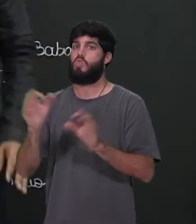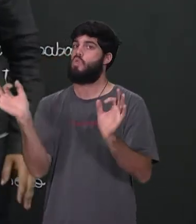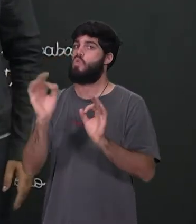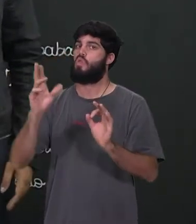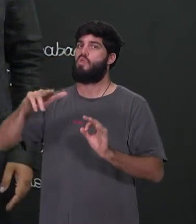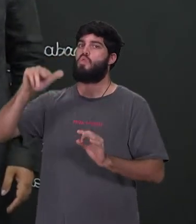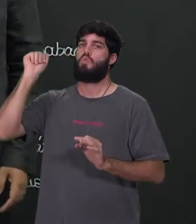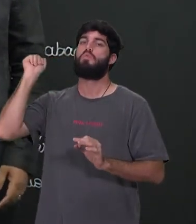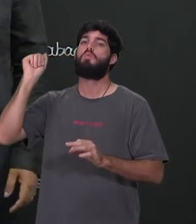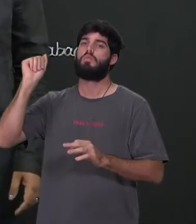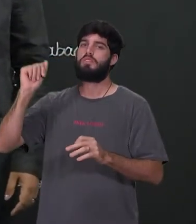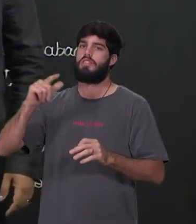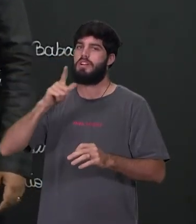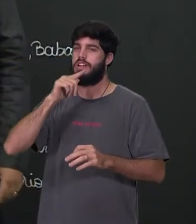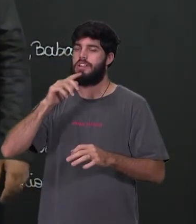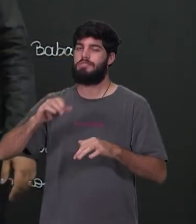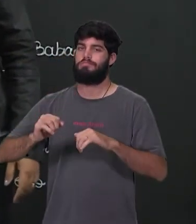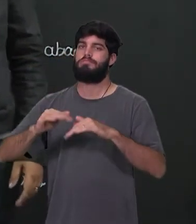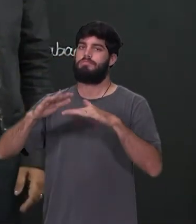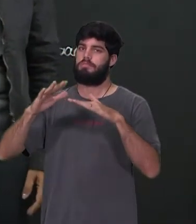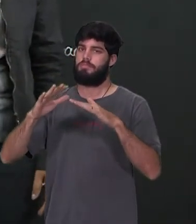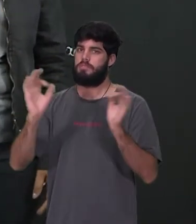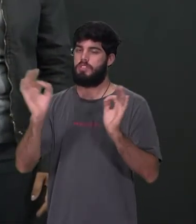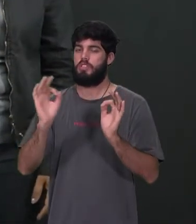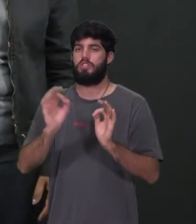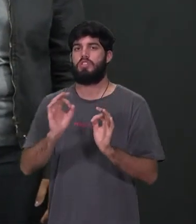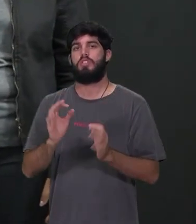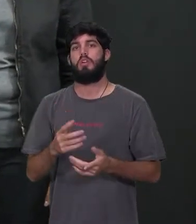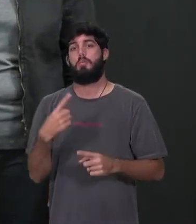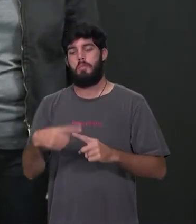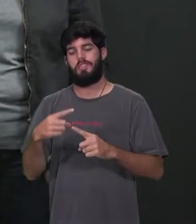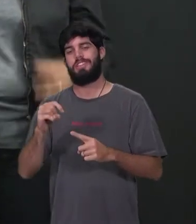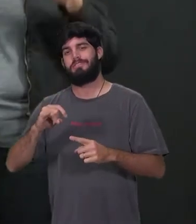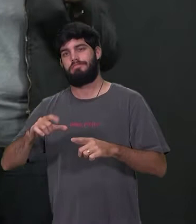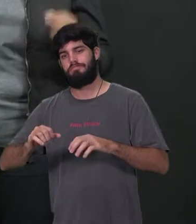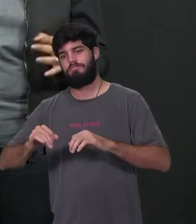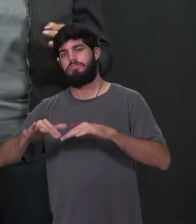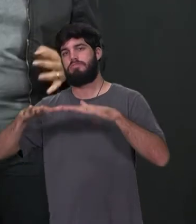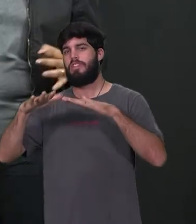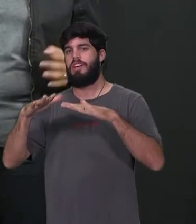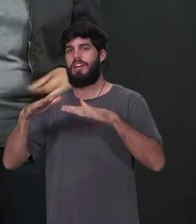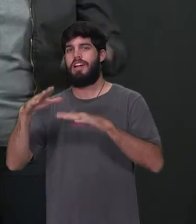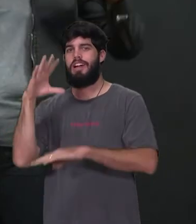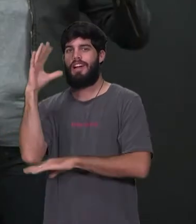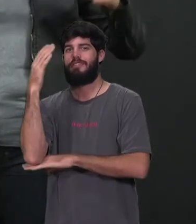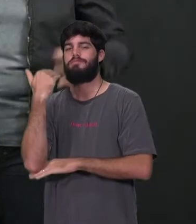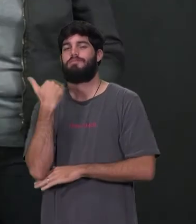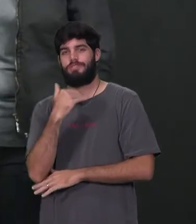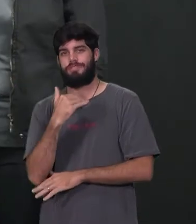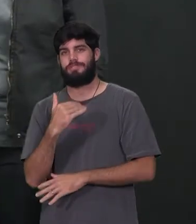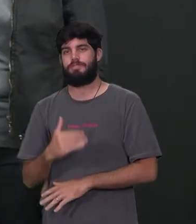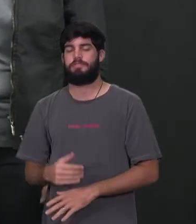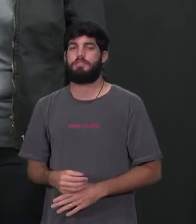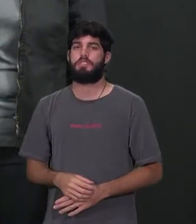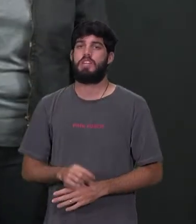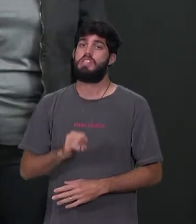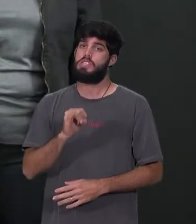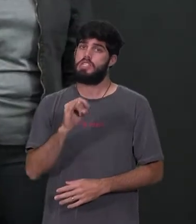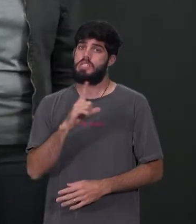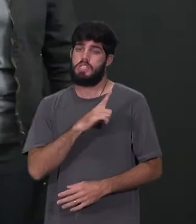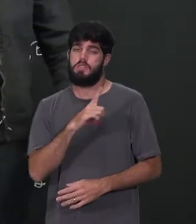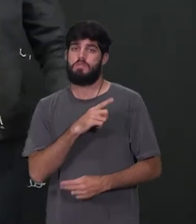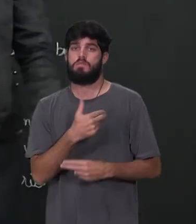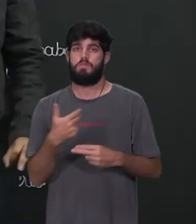alagam. Então são árvores que não suportariam essa intensidade de água toda. E falando de água, se tem uma coisa que tem